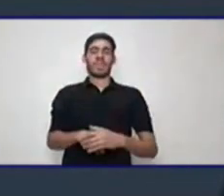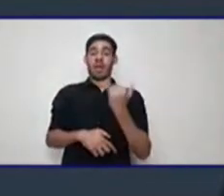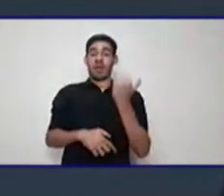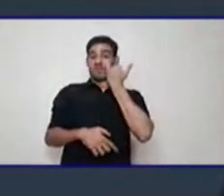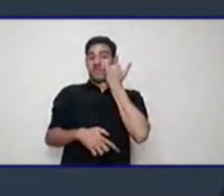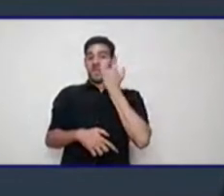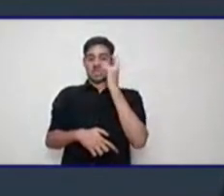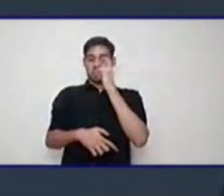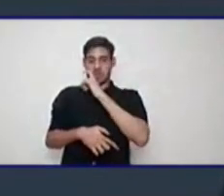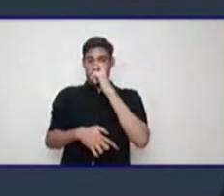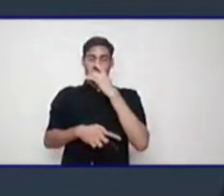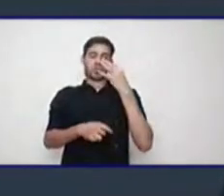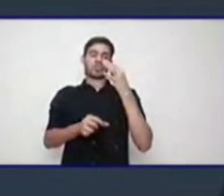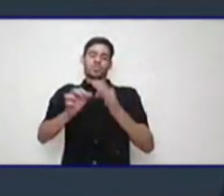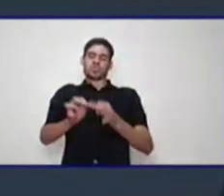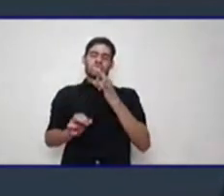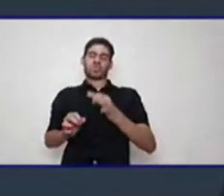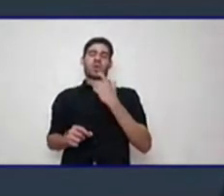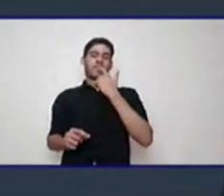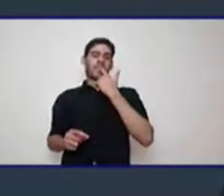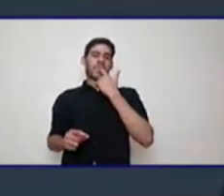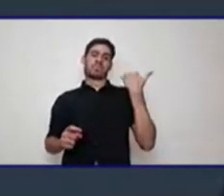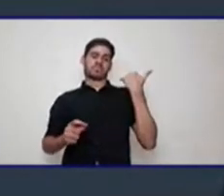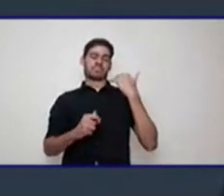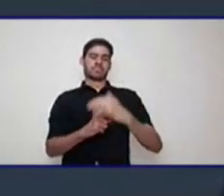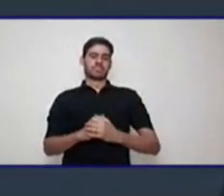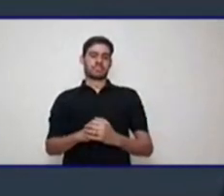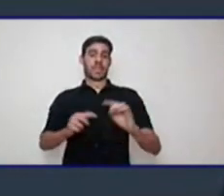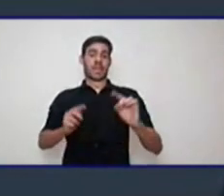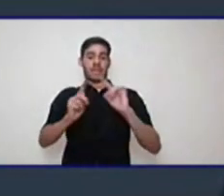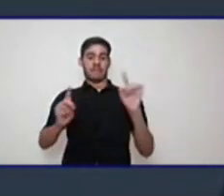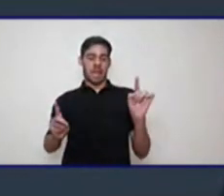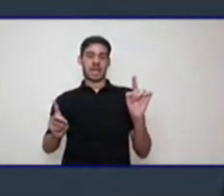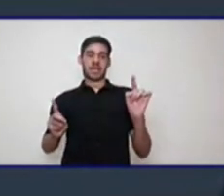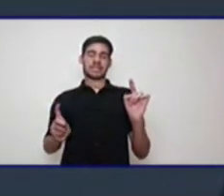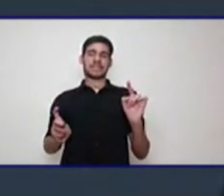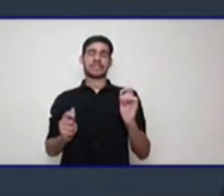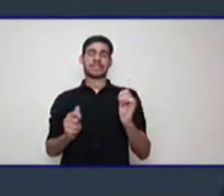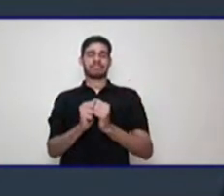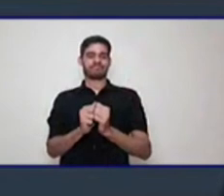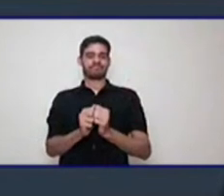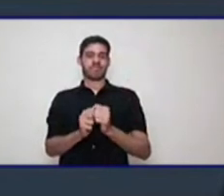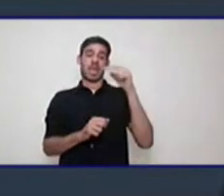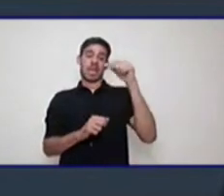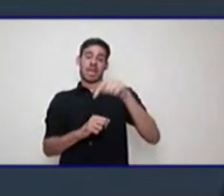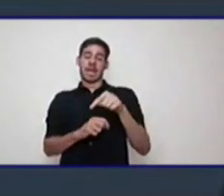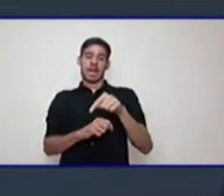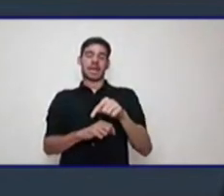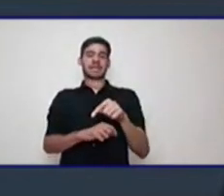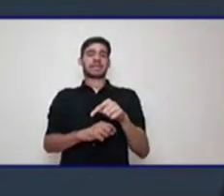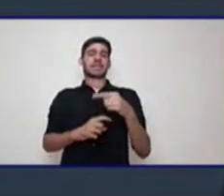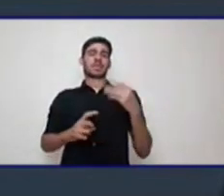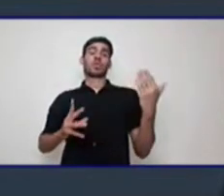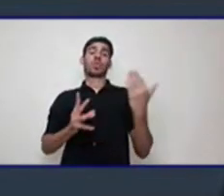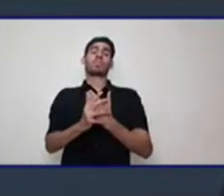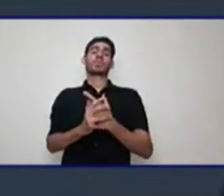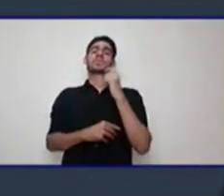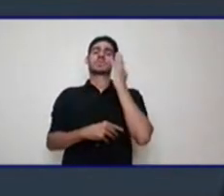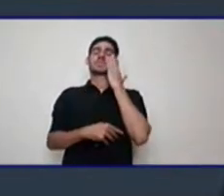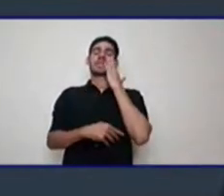Nós julgamos isso há pouco tempo. Mas aqui o cenário, como nós sabemos, é o